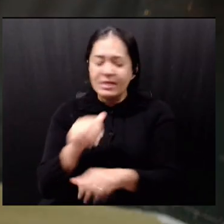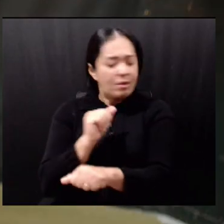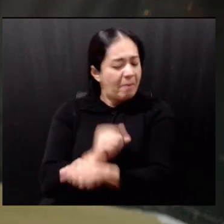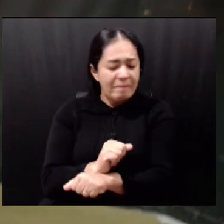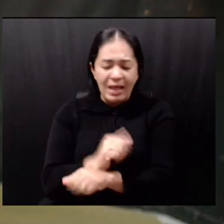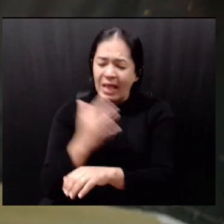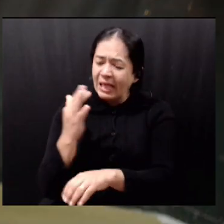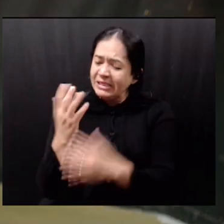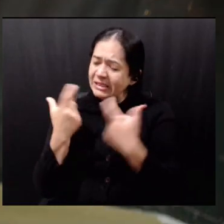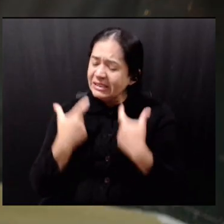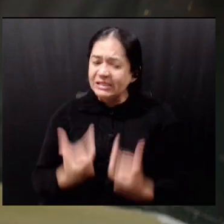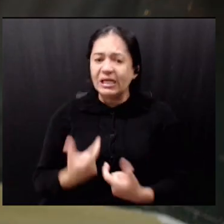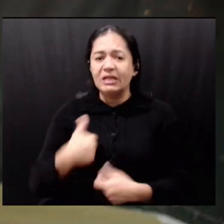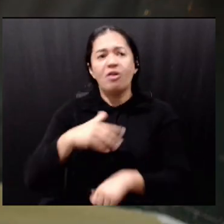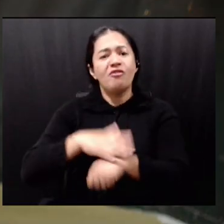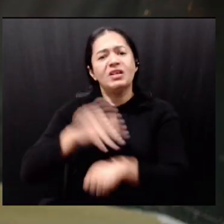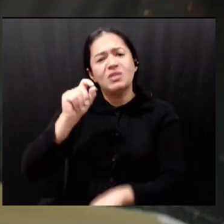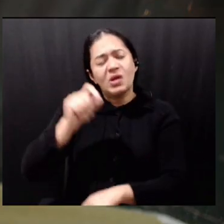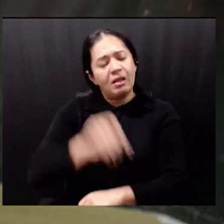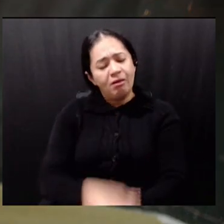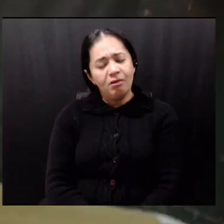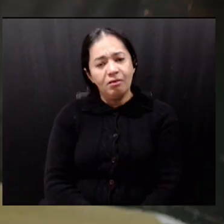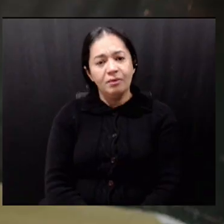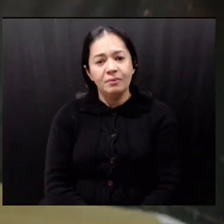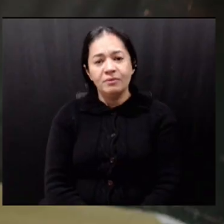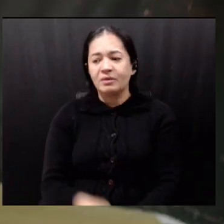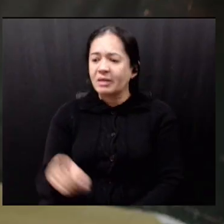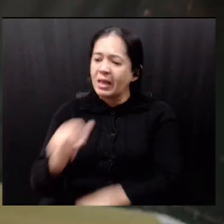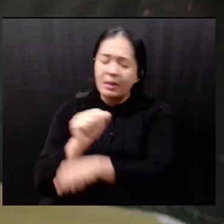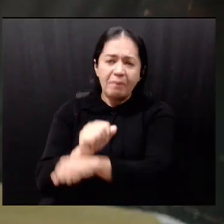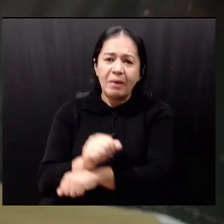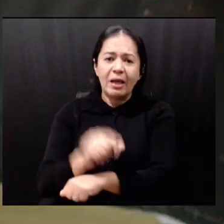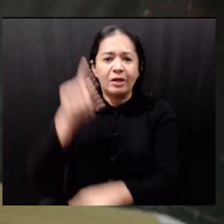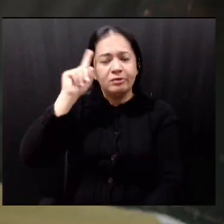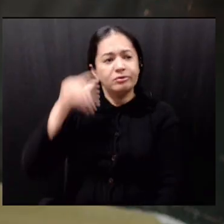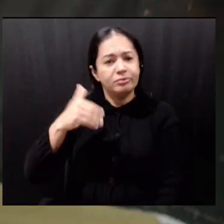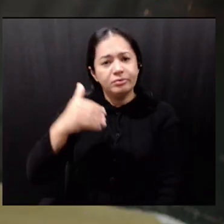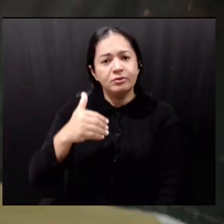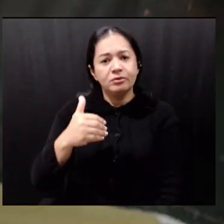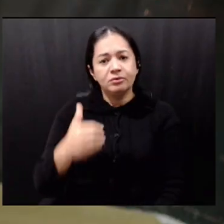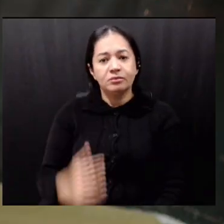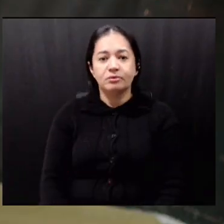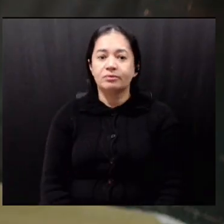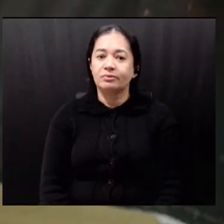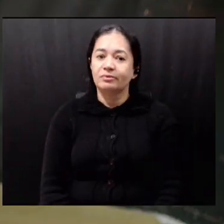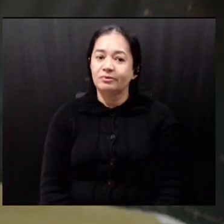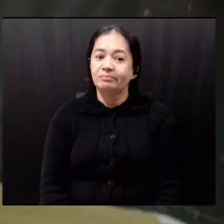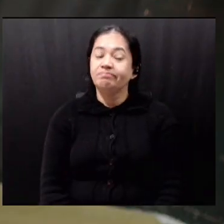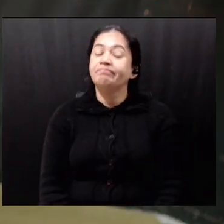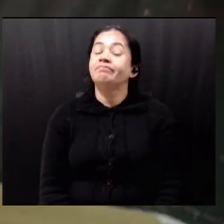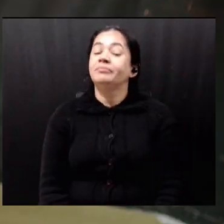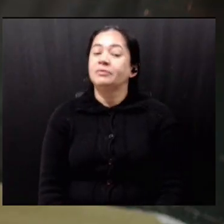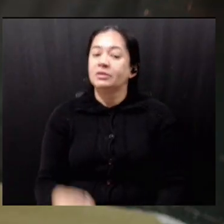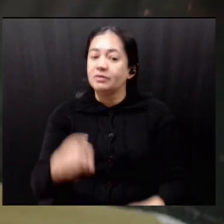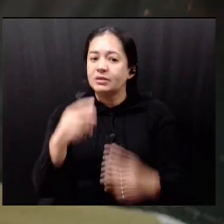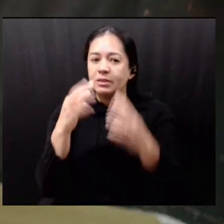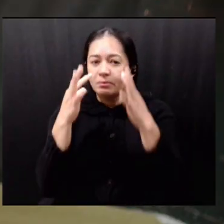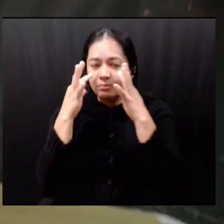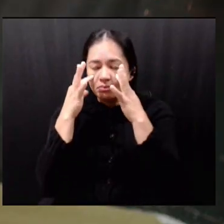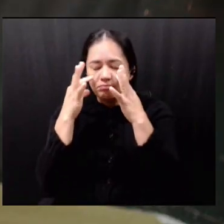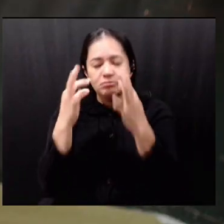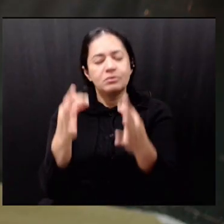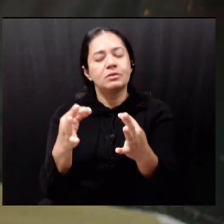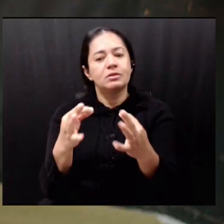eu não sei o que eu faço com esse menino, né? Ele não para, o dia a dia tá incomodando. E aí você tem que parar para analisar e lembrar